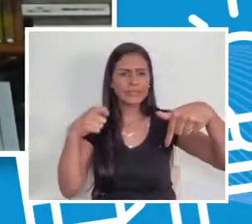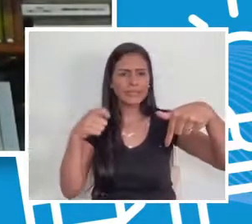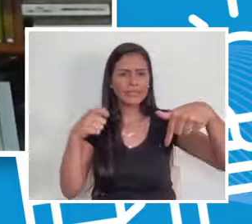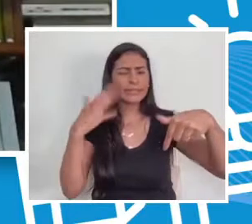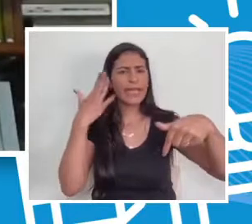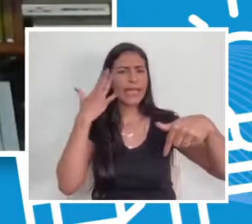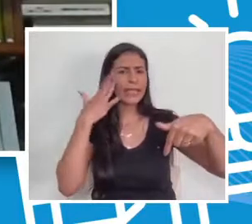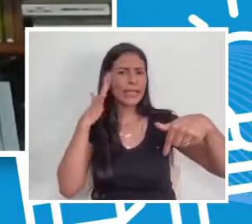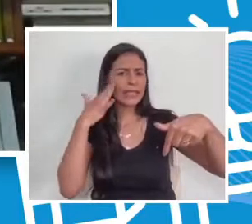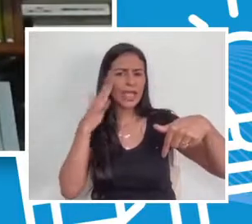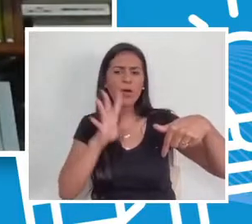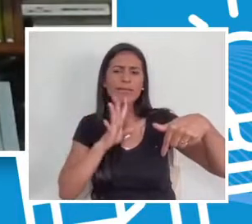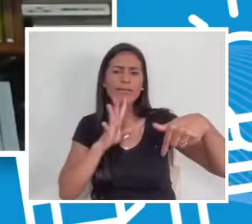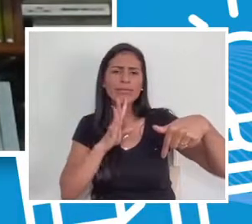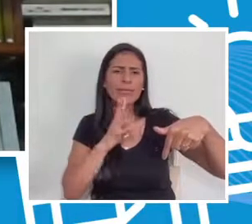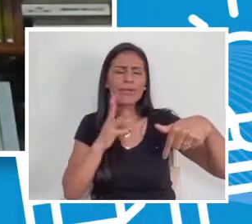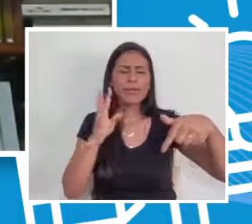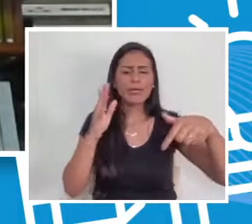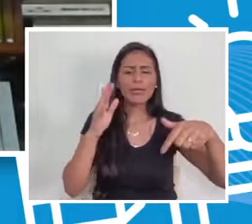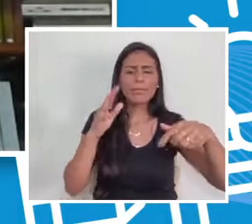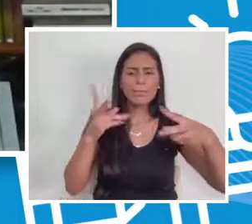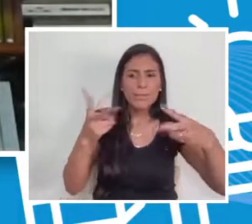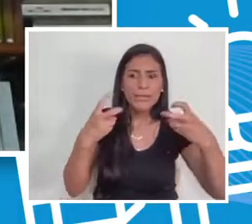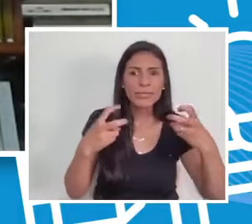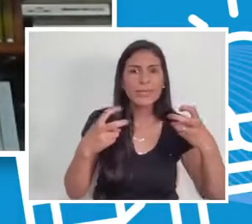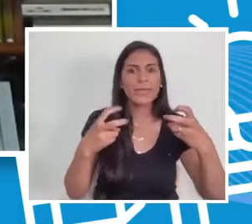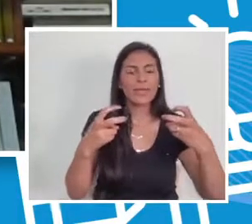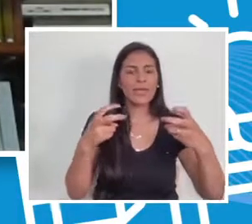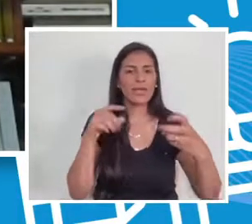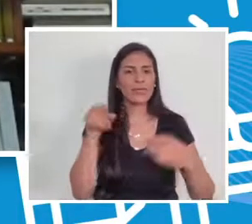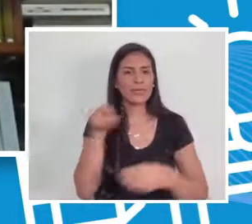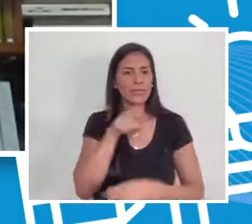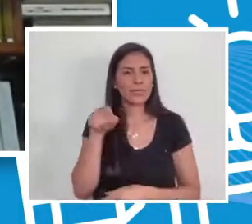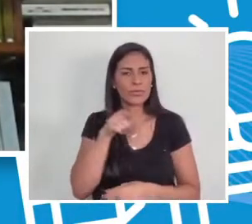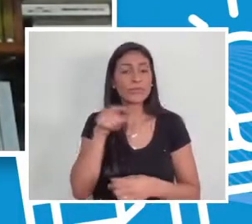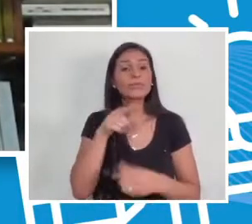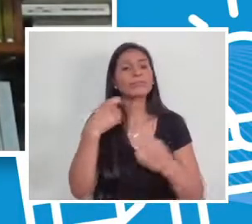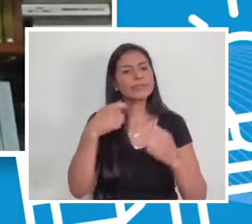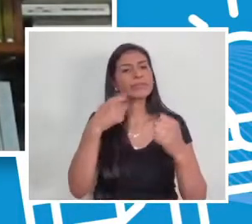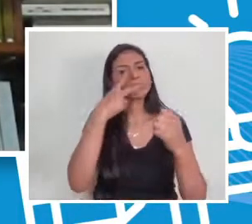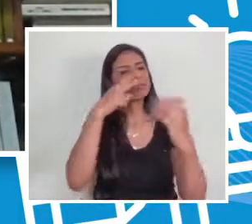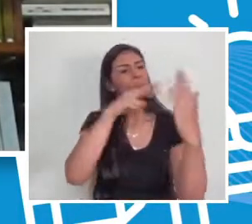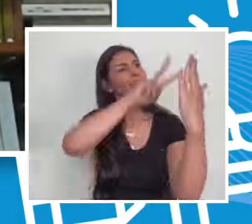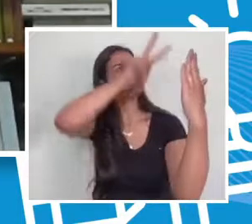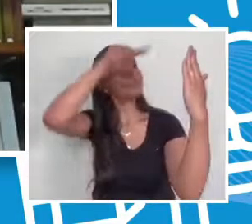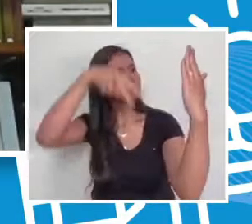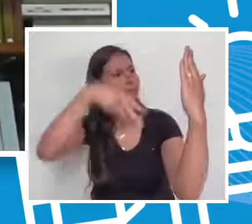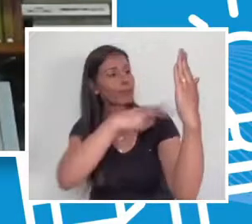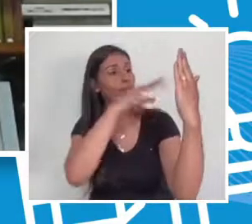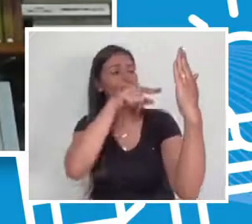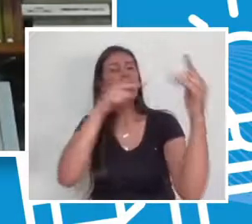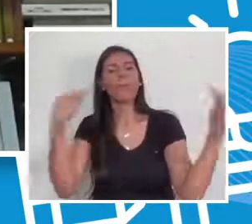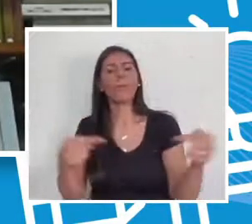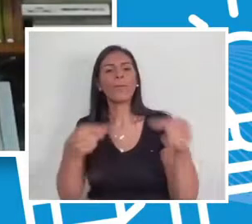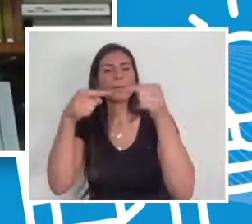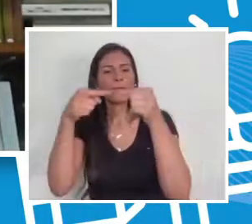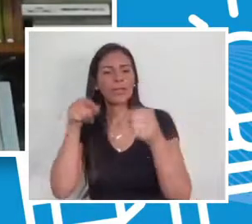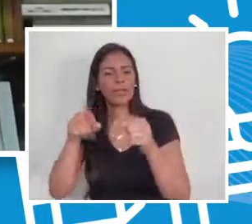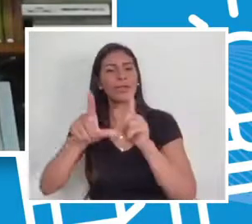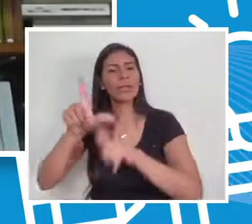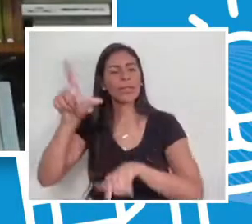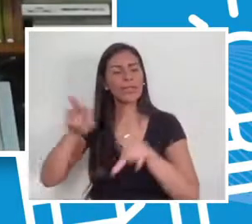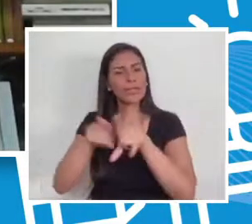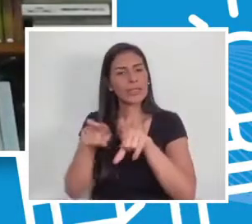né? É uma contradição em termos, durante o processo educacional, essa constância